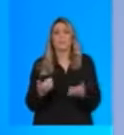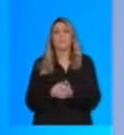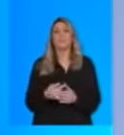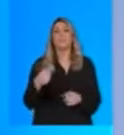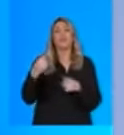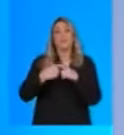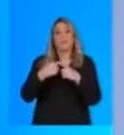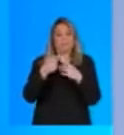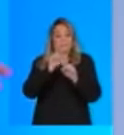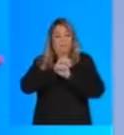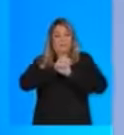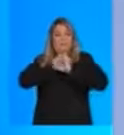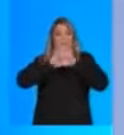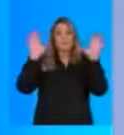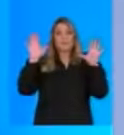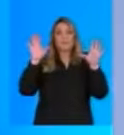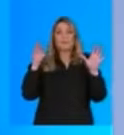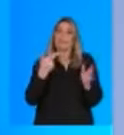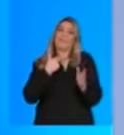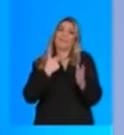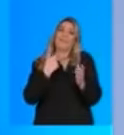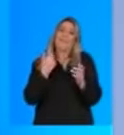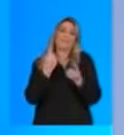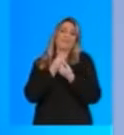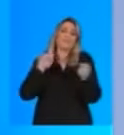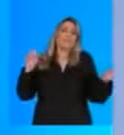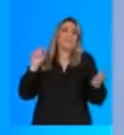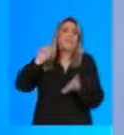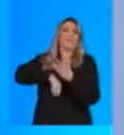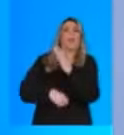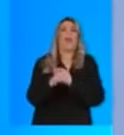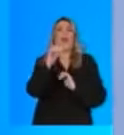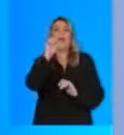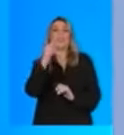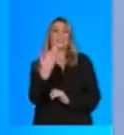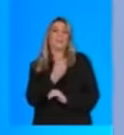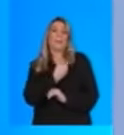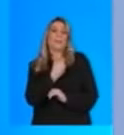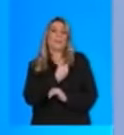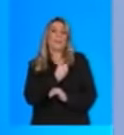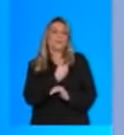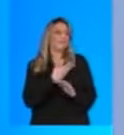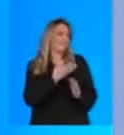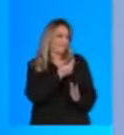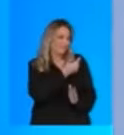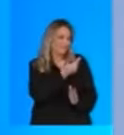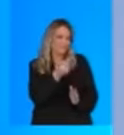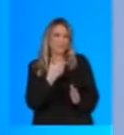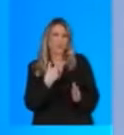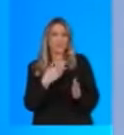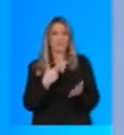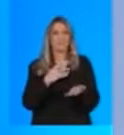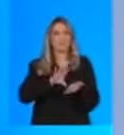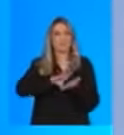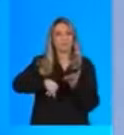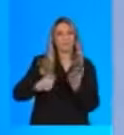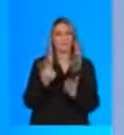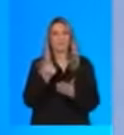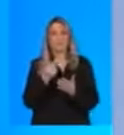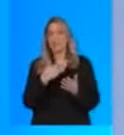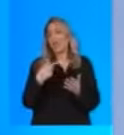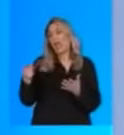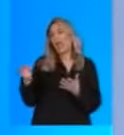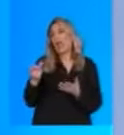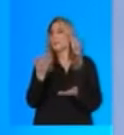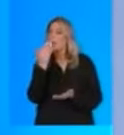porque com transparência não é possível contratar as os dos amigos aquelas que desviam dinheiro para almoço